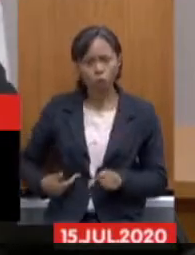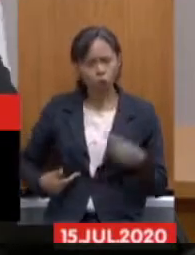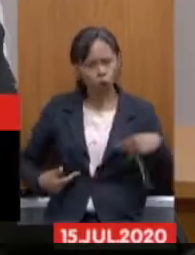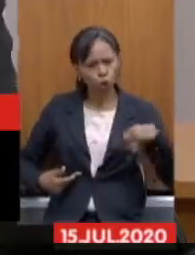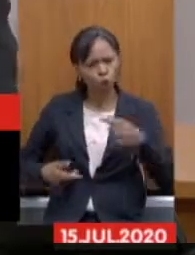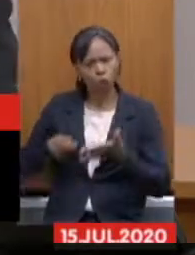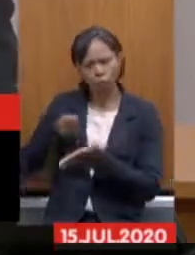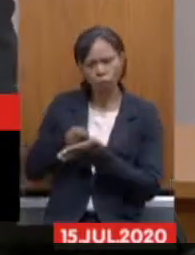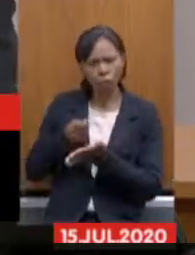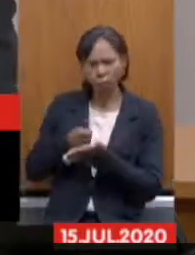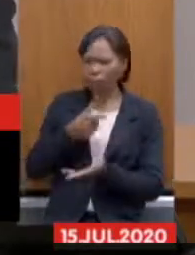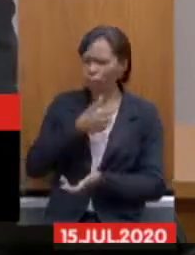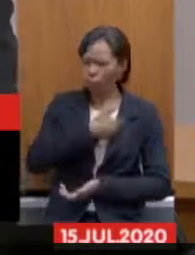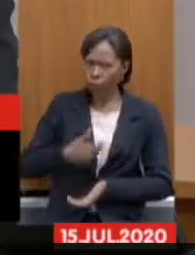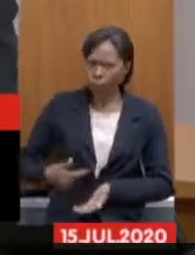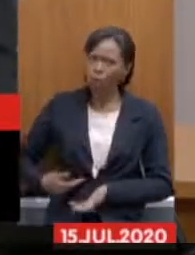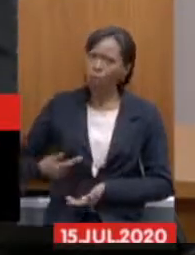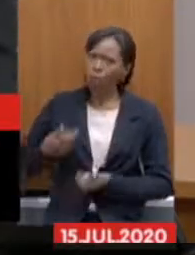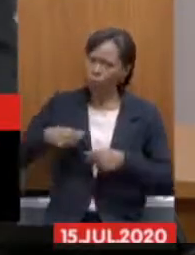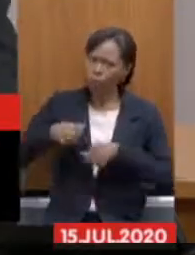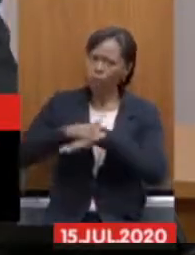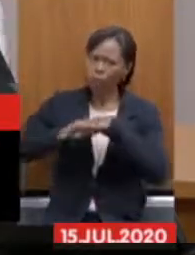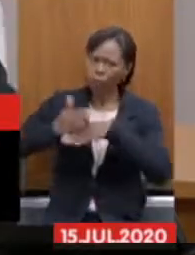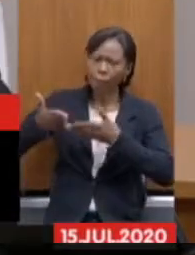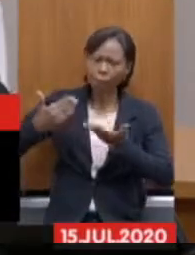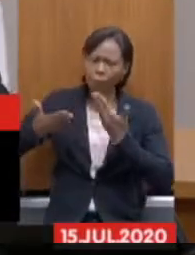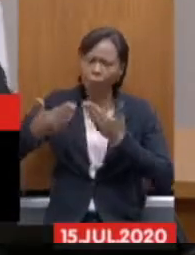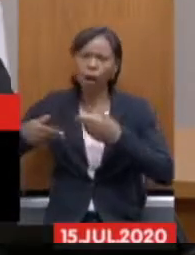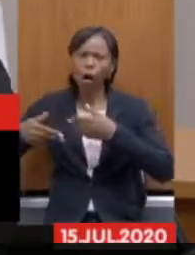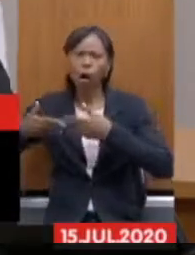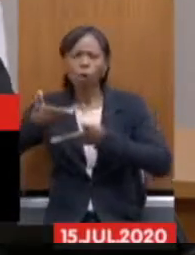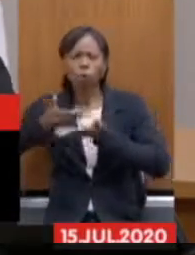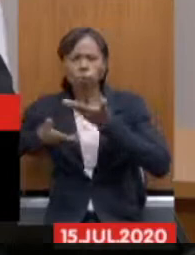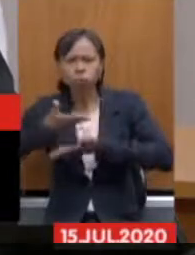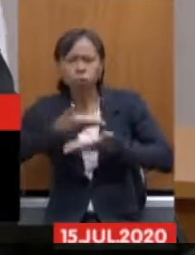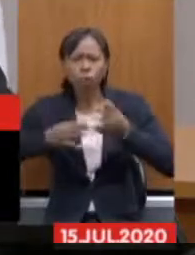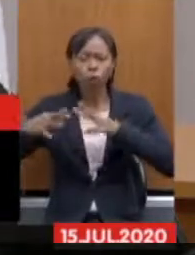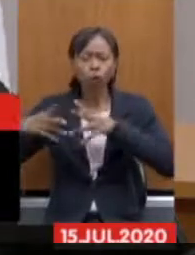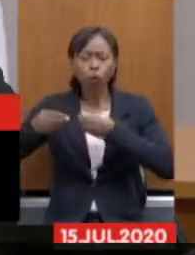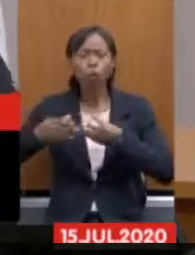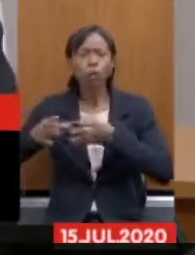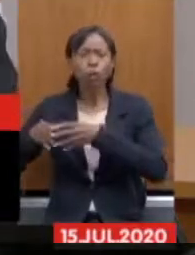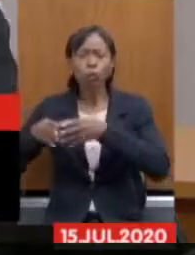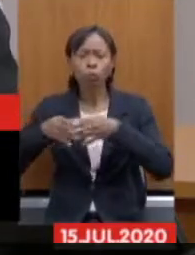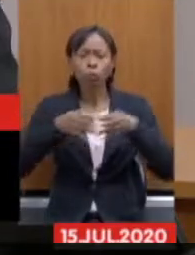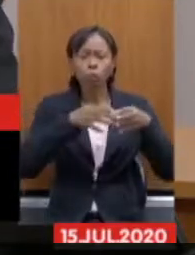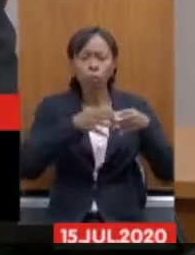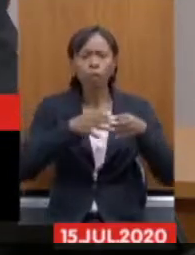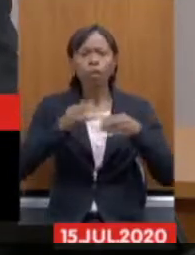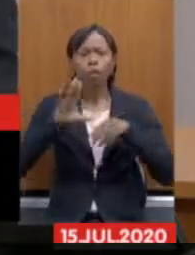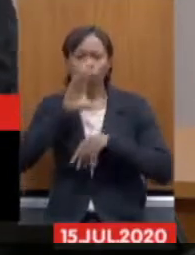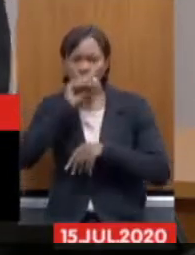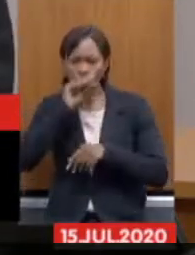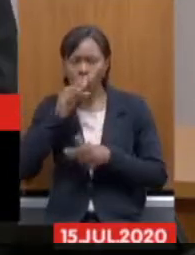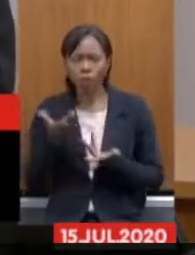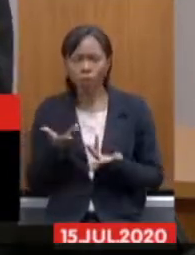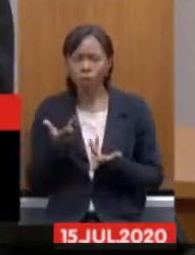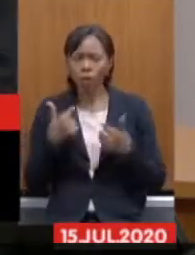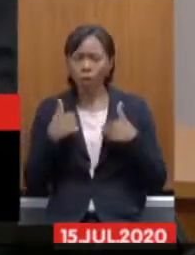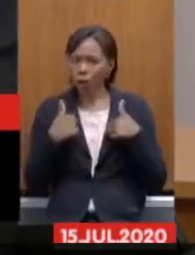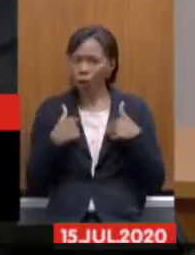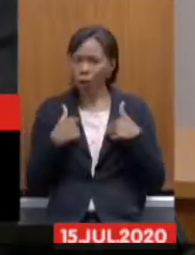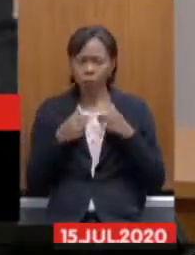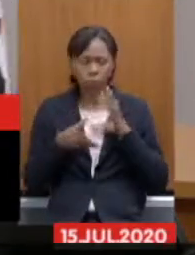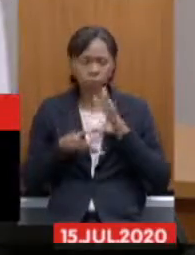minas uma discussão com todas as categorias de funcionários a minha participação aquela é muito breve nesse sentido